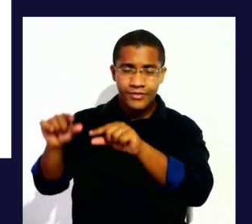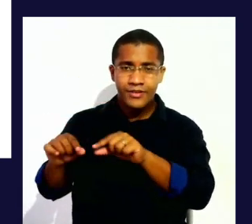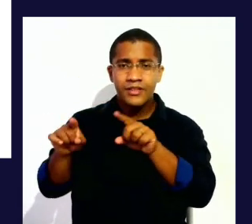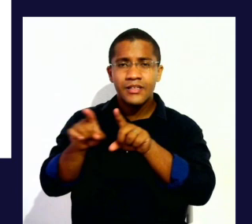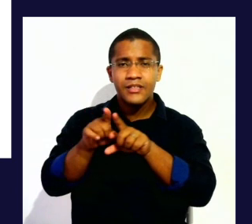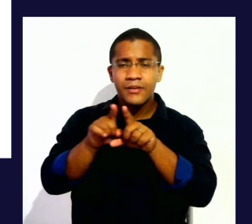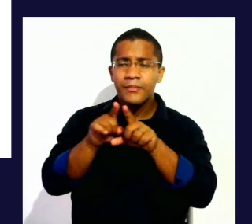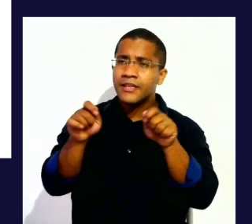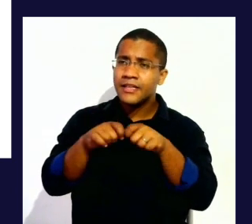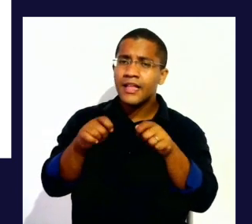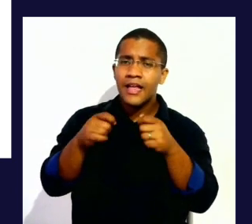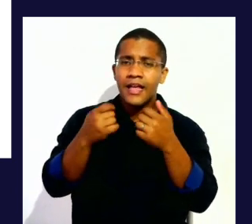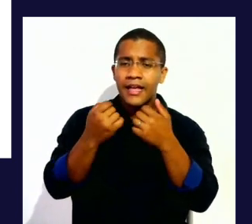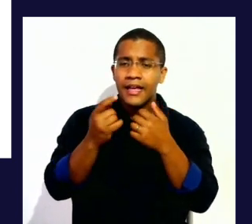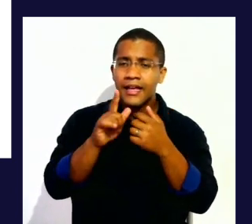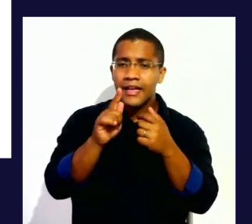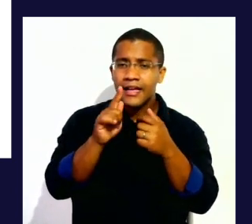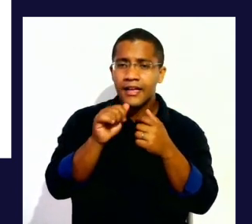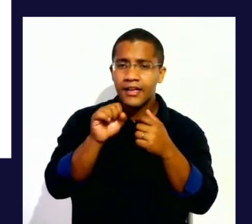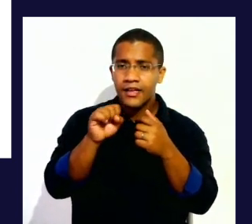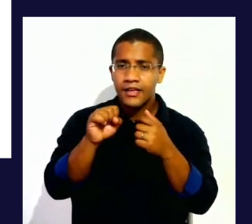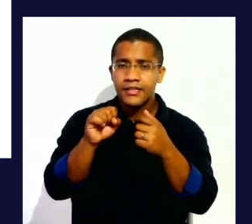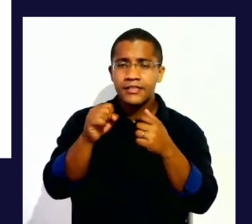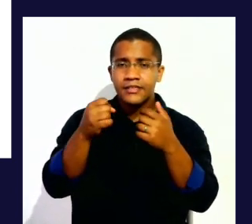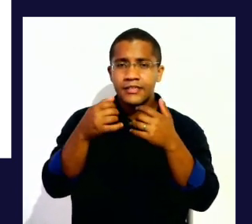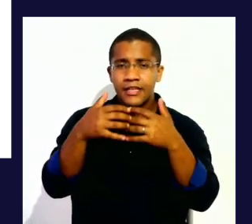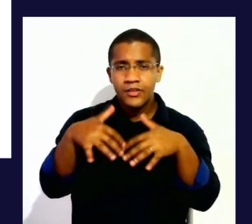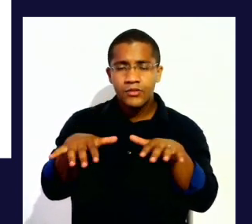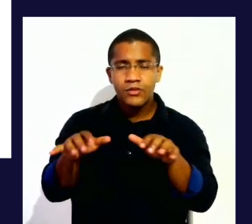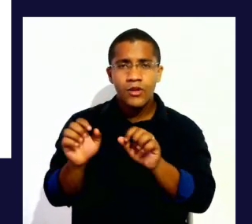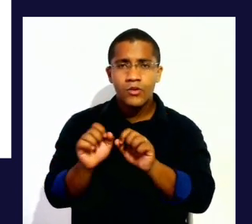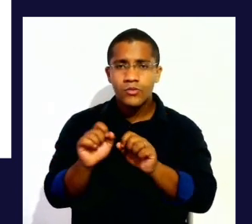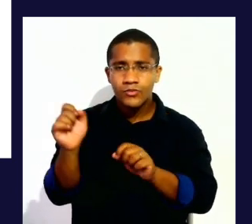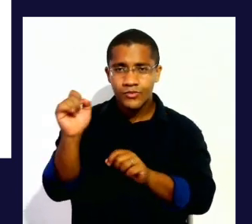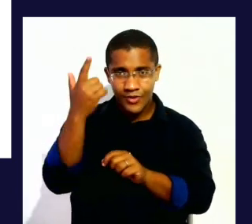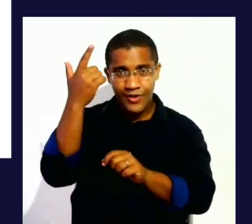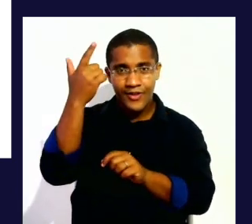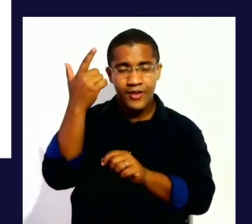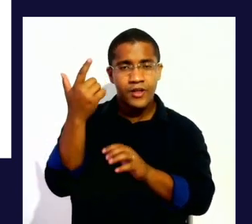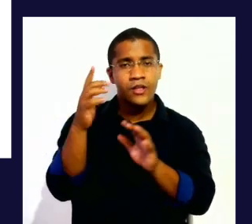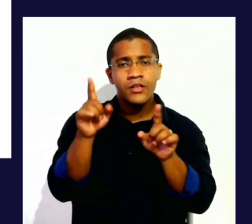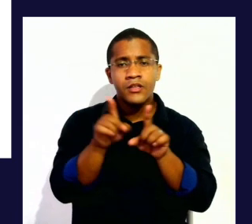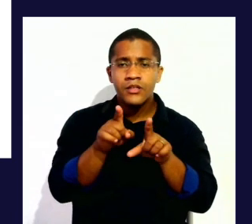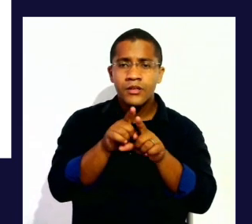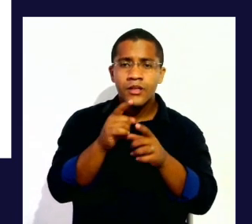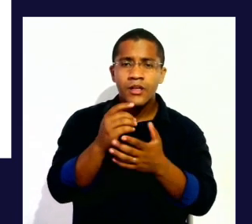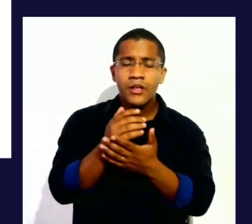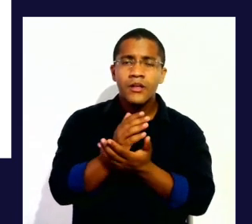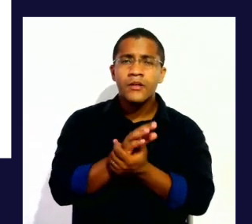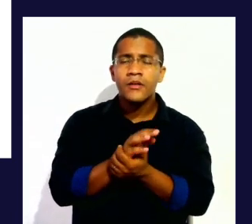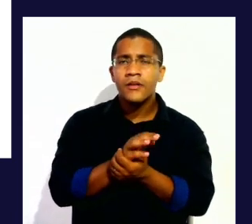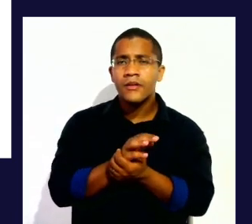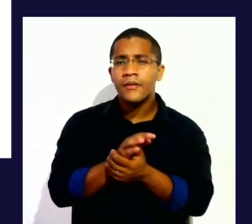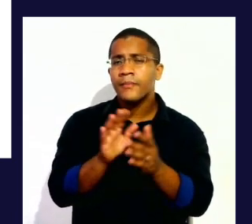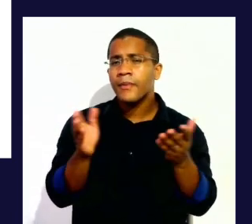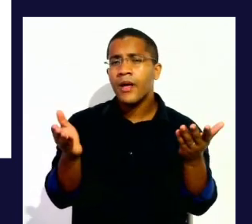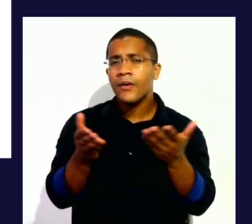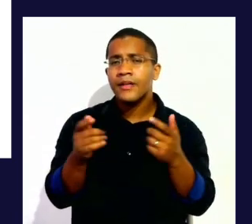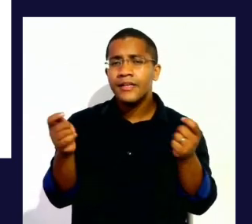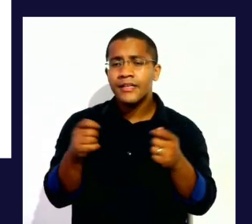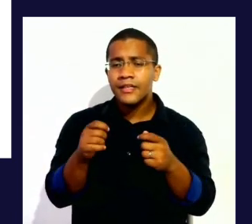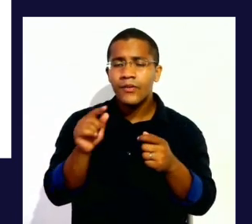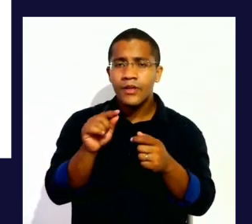biomassa, e também de gás natural solar, e algumas nucleares. Com isso, é